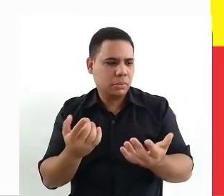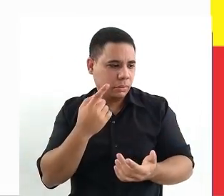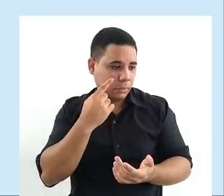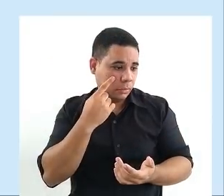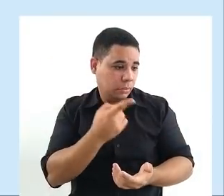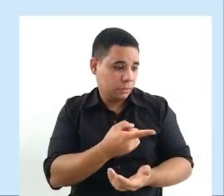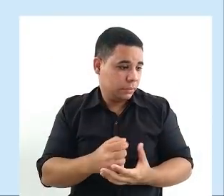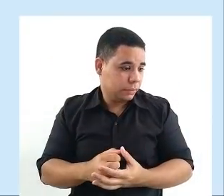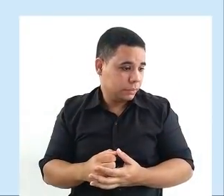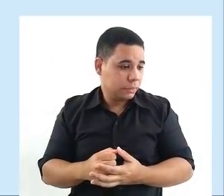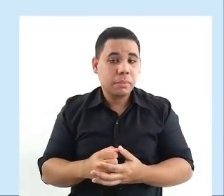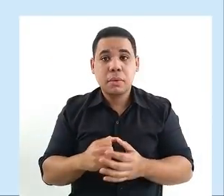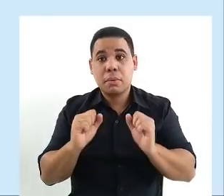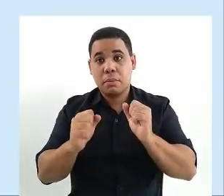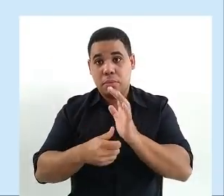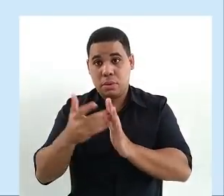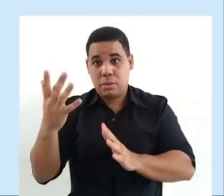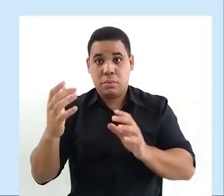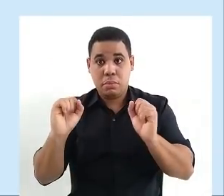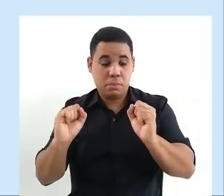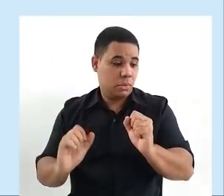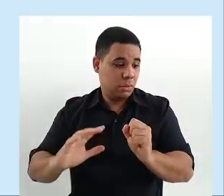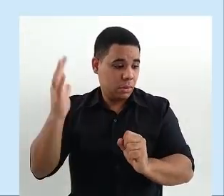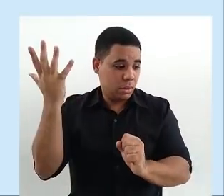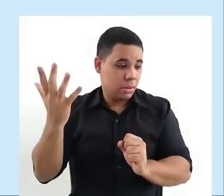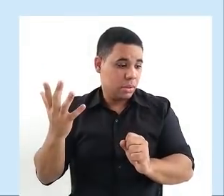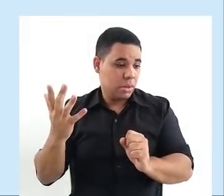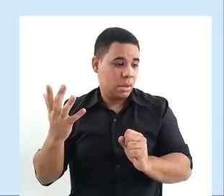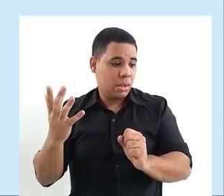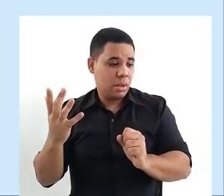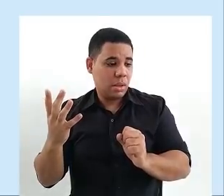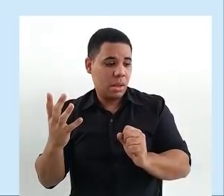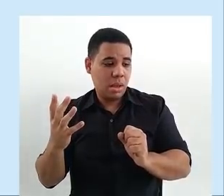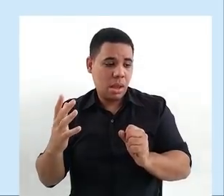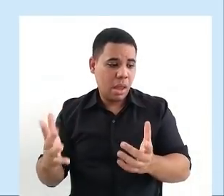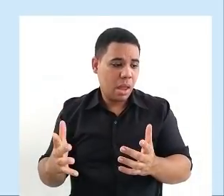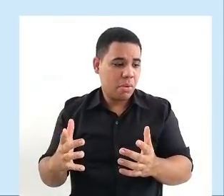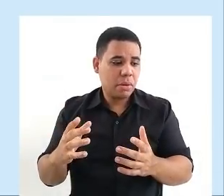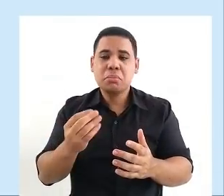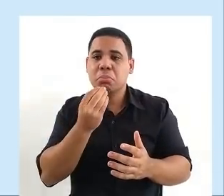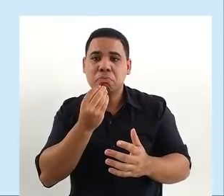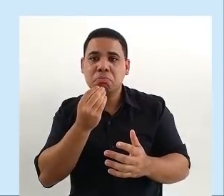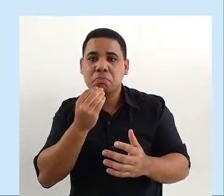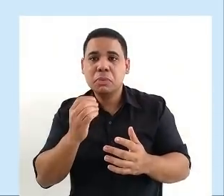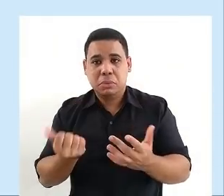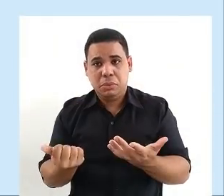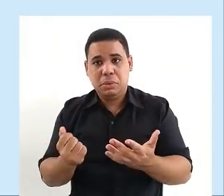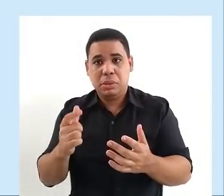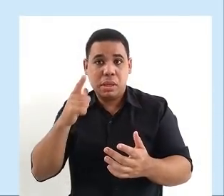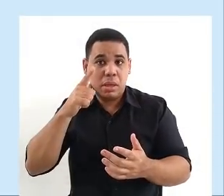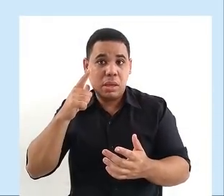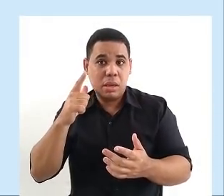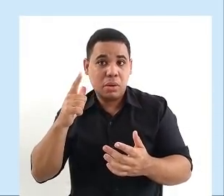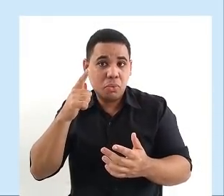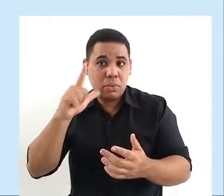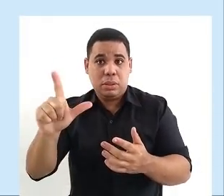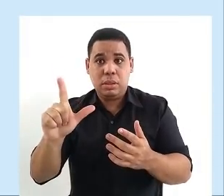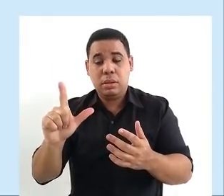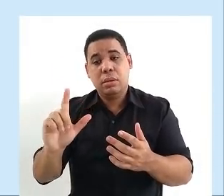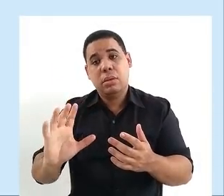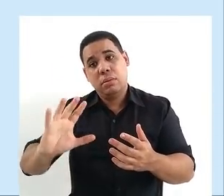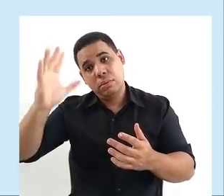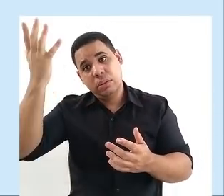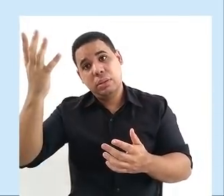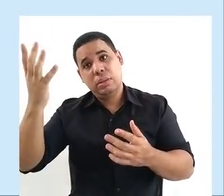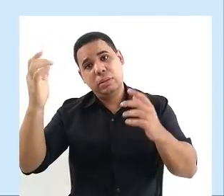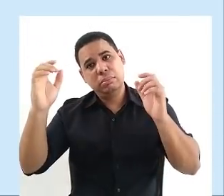seja, esse acaso, gente, que eu estou falando aqui o tempo todo, a gente vai agora tentar quantificar que número é esse,